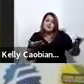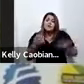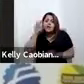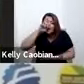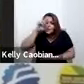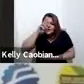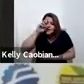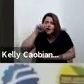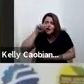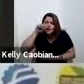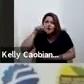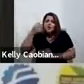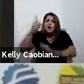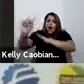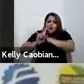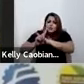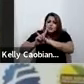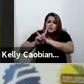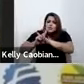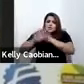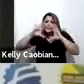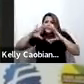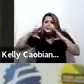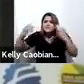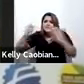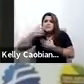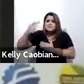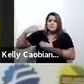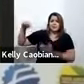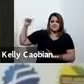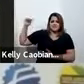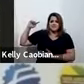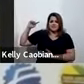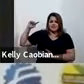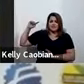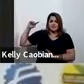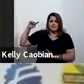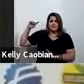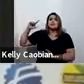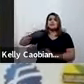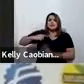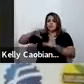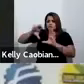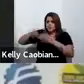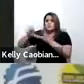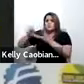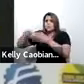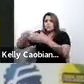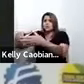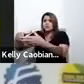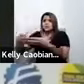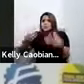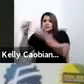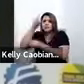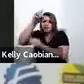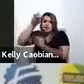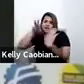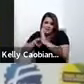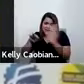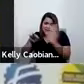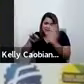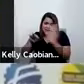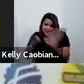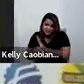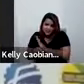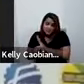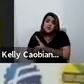na Assembleia semana passada, nós temos grupos de vários trabalhadores, né, lá da Renault, que fizemos hoje esse movimento. Eles falavam